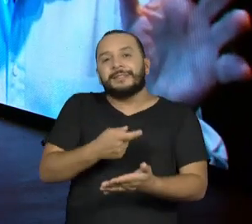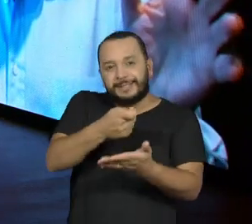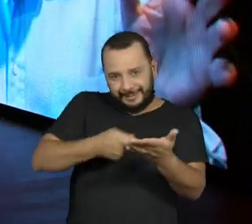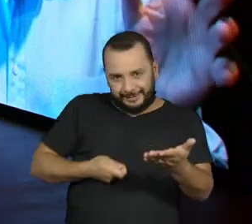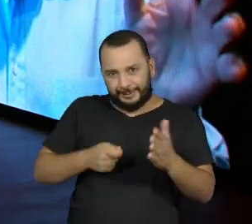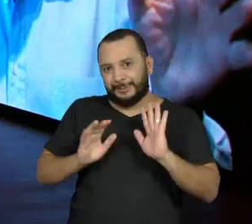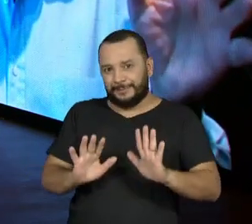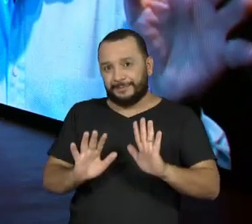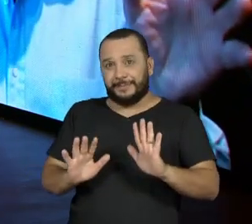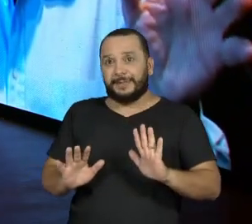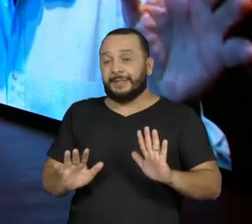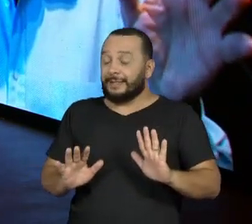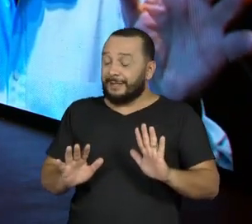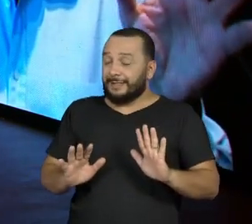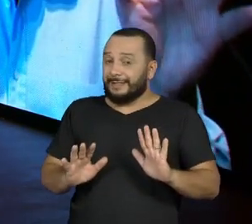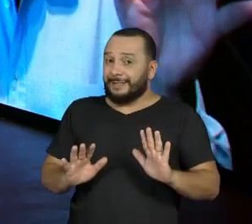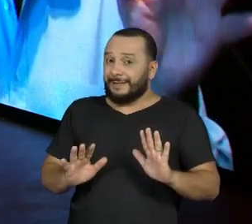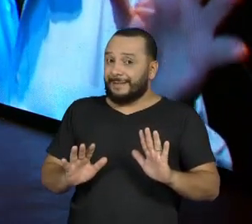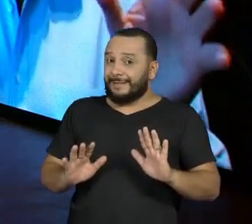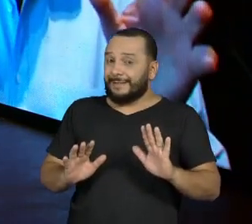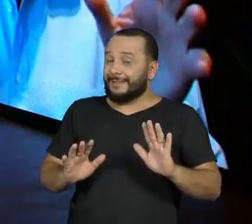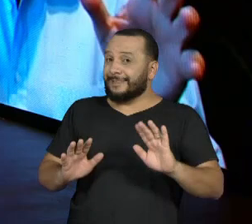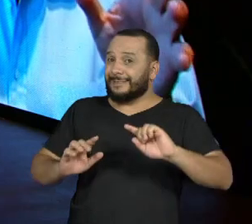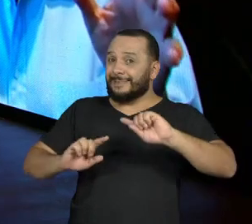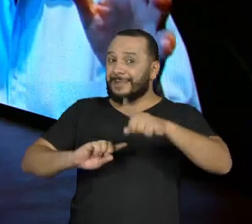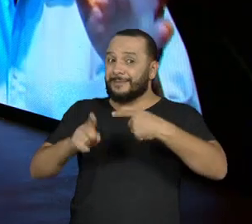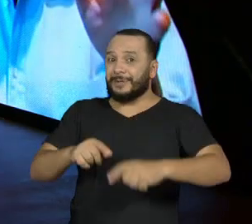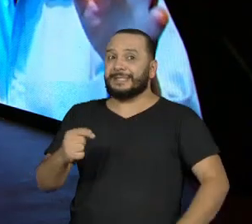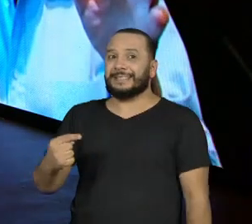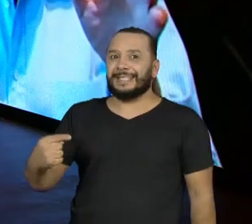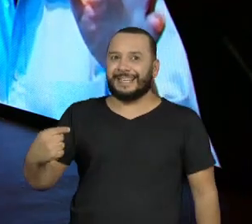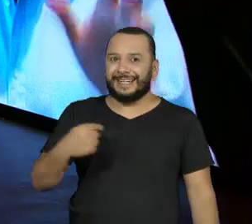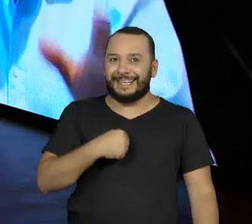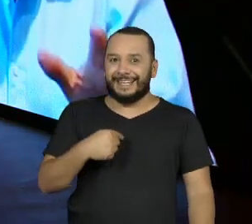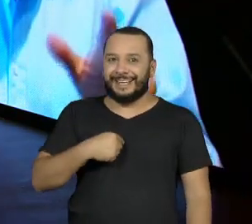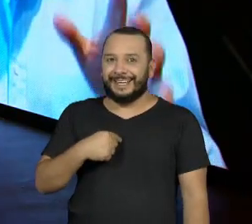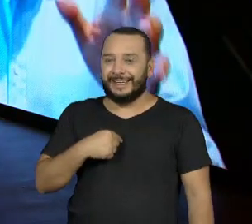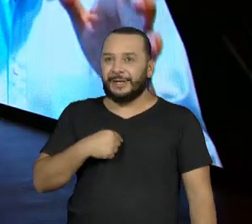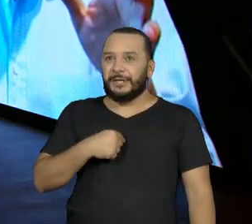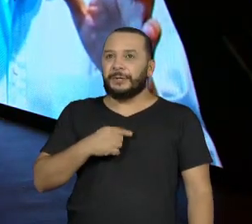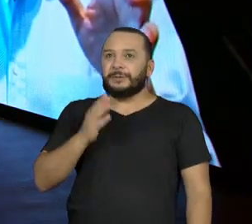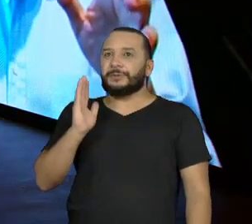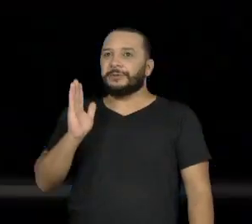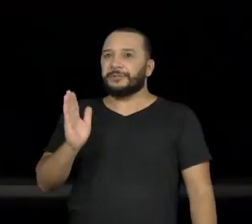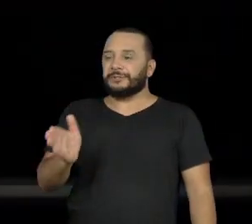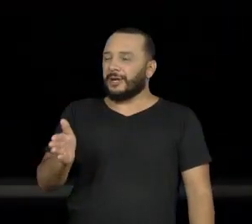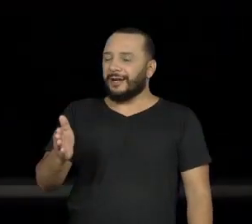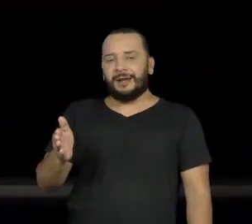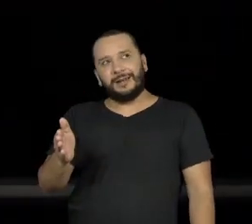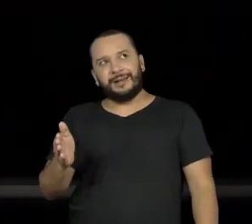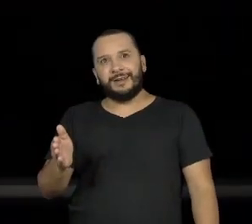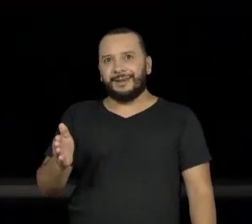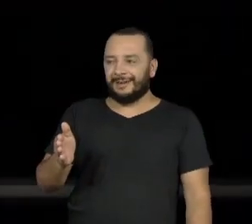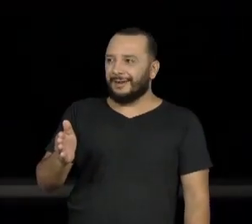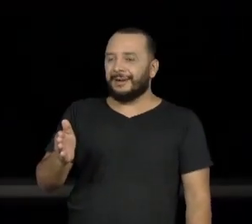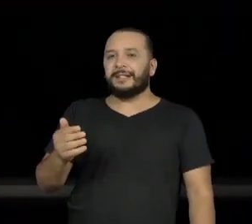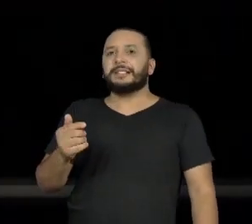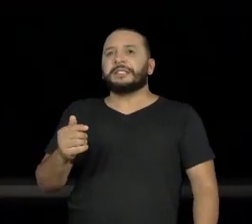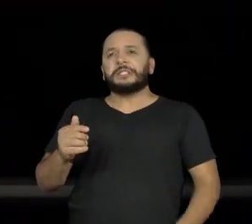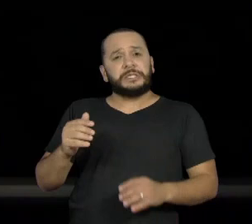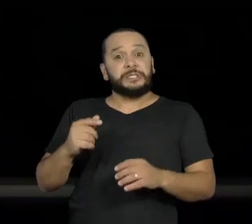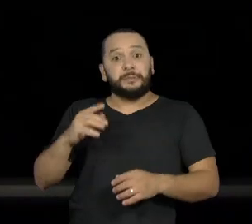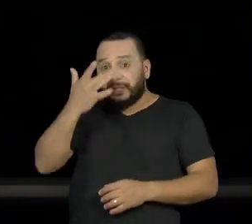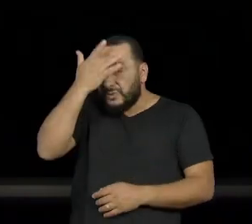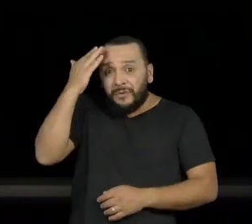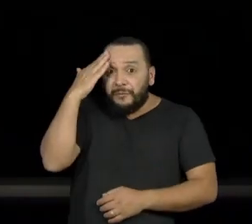lá, assim, lotado de classicismo, lotado de essas de Queiroz, Machado